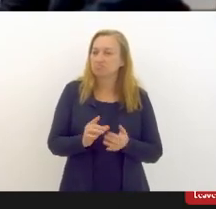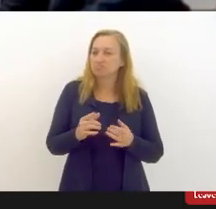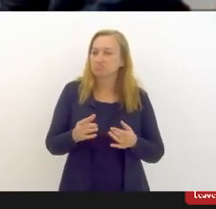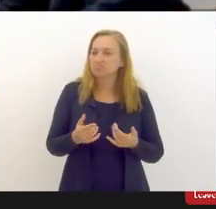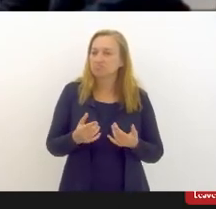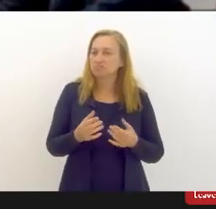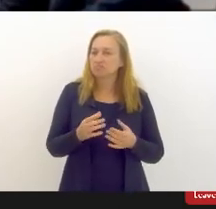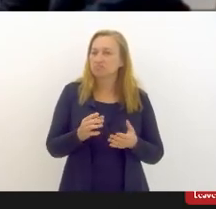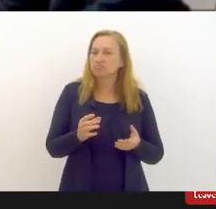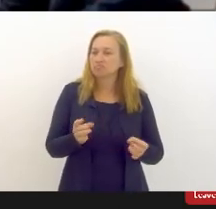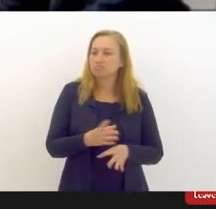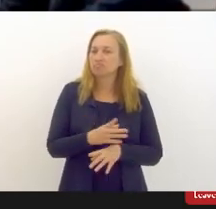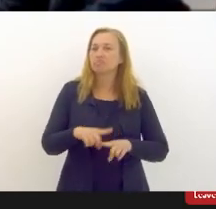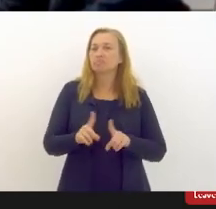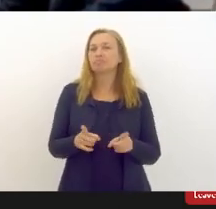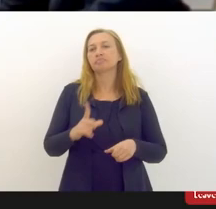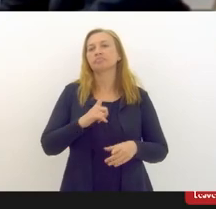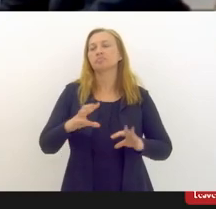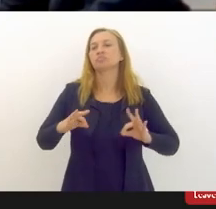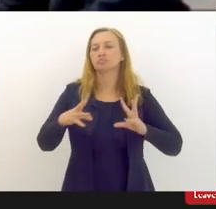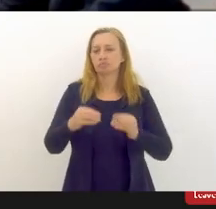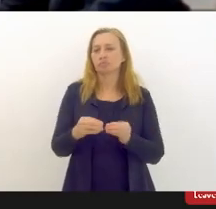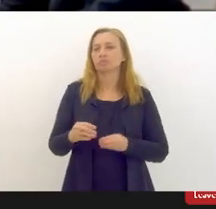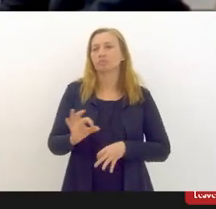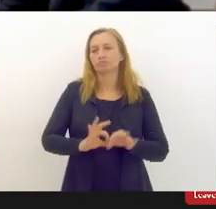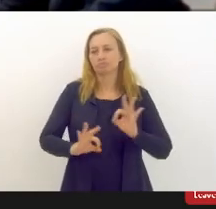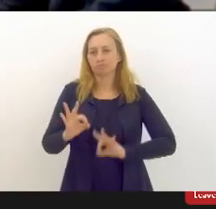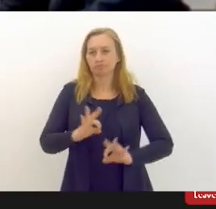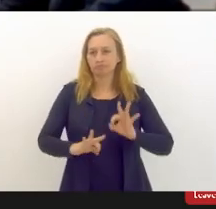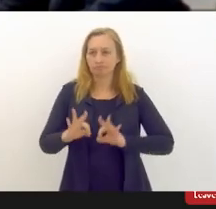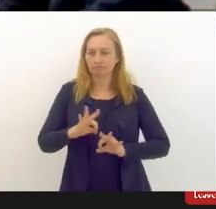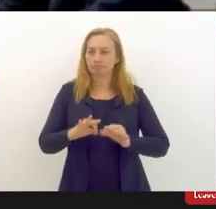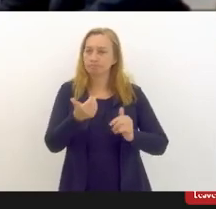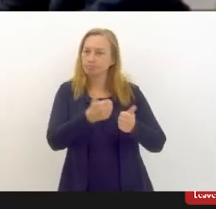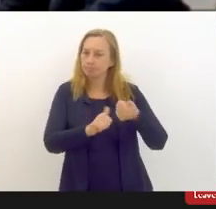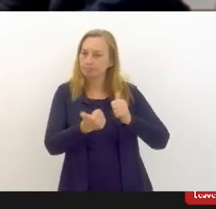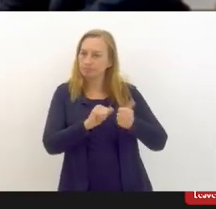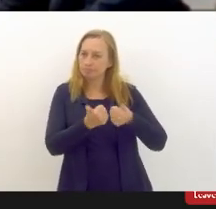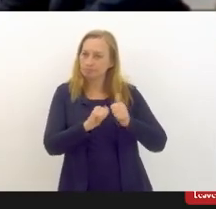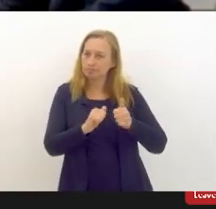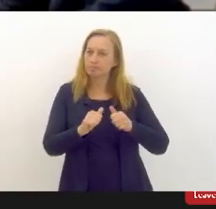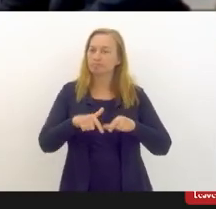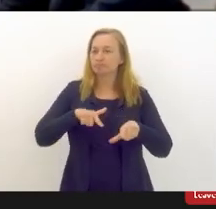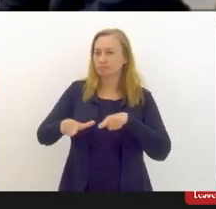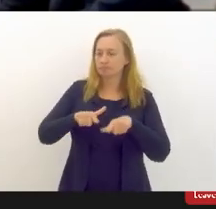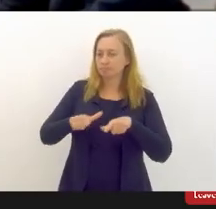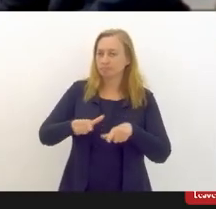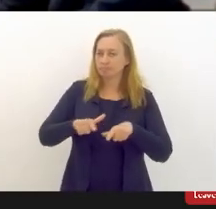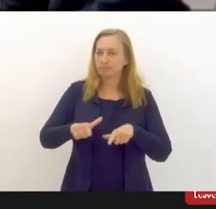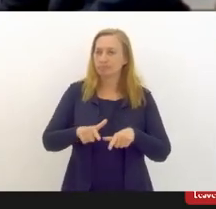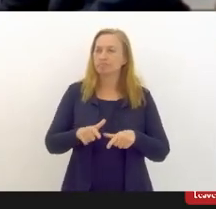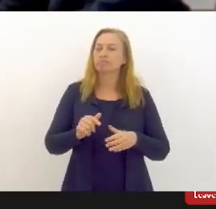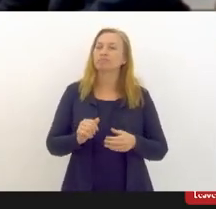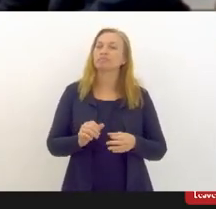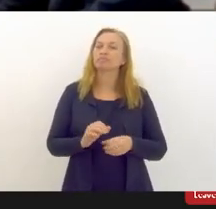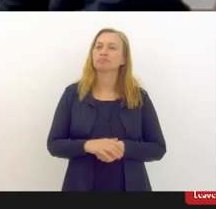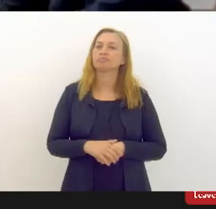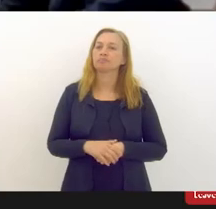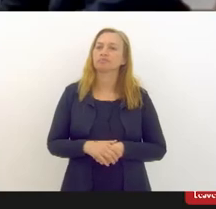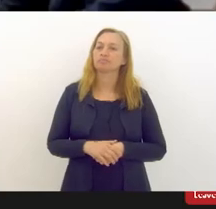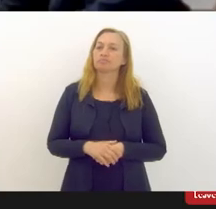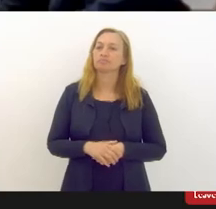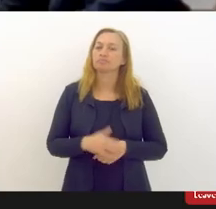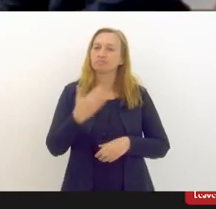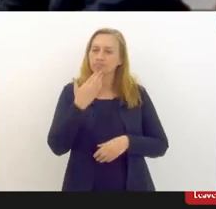mas nós temos lá toda uma avaliação dos serviços mais corriqueiros que são feitos, são